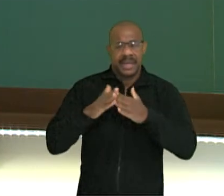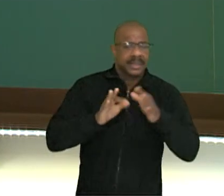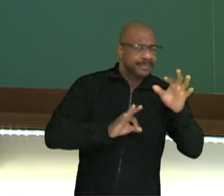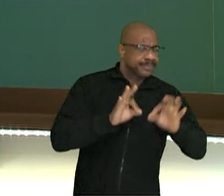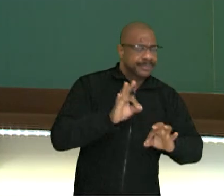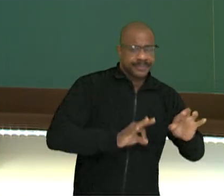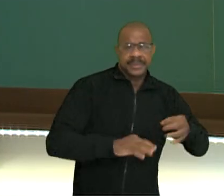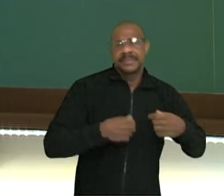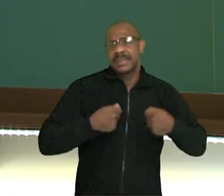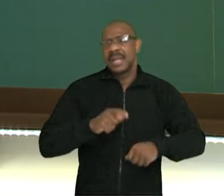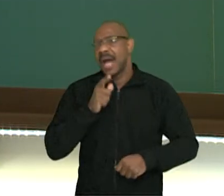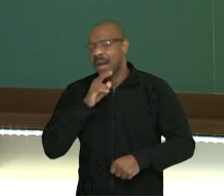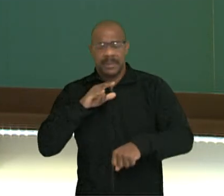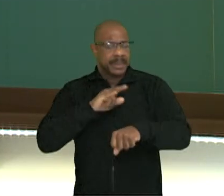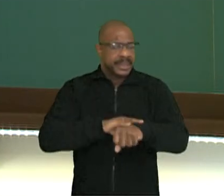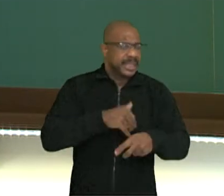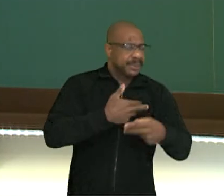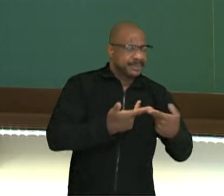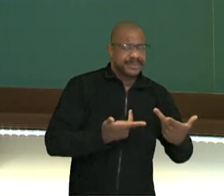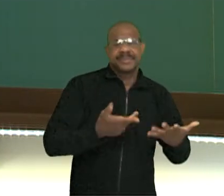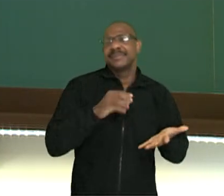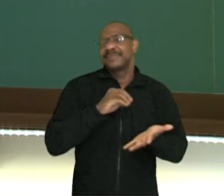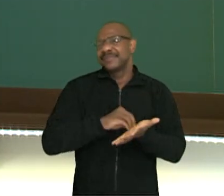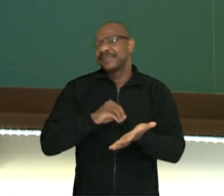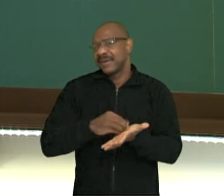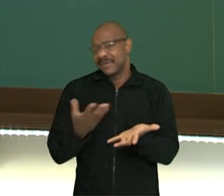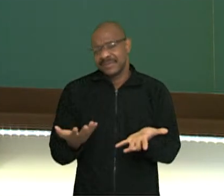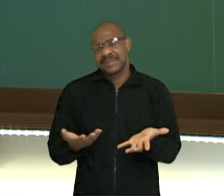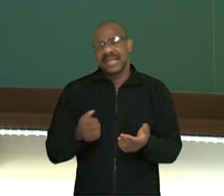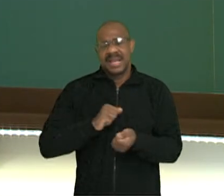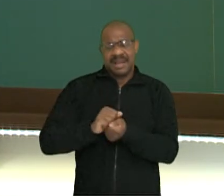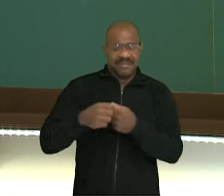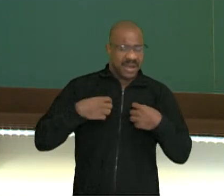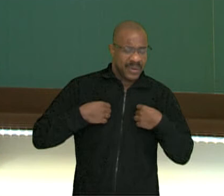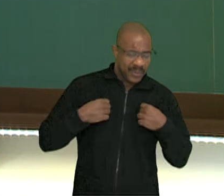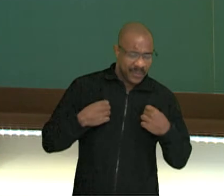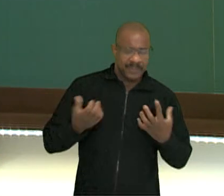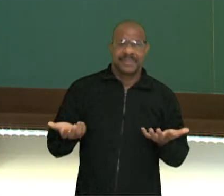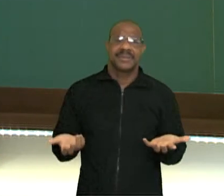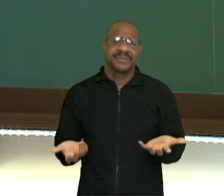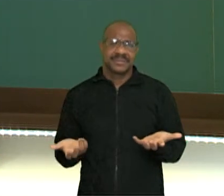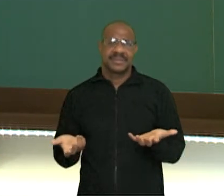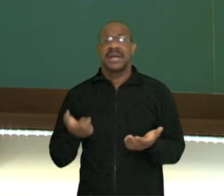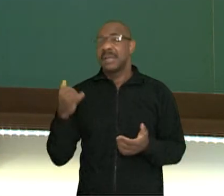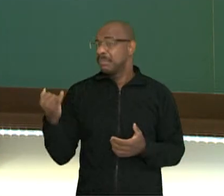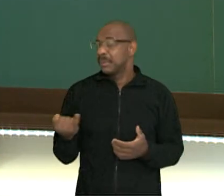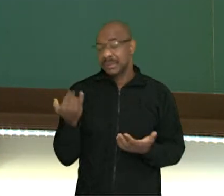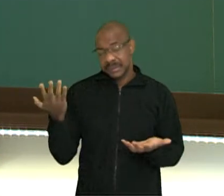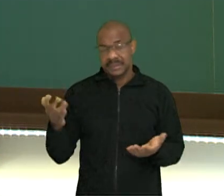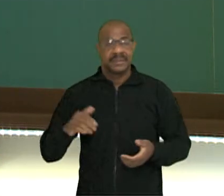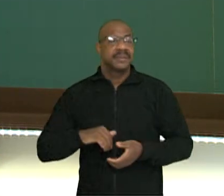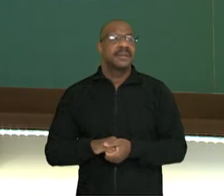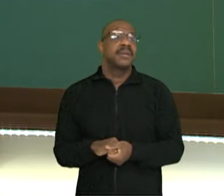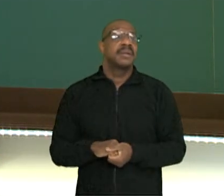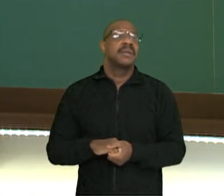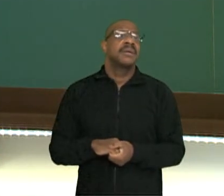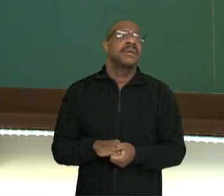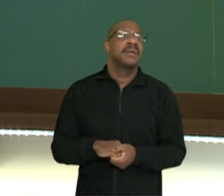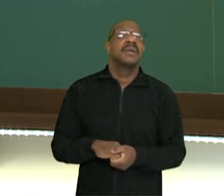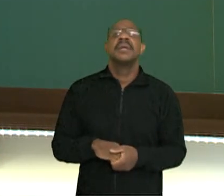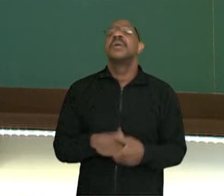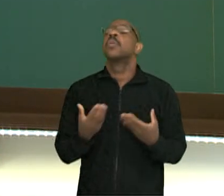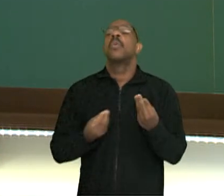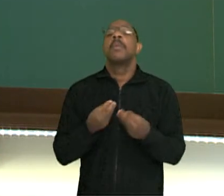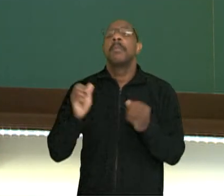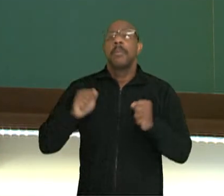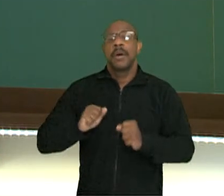de outras atividades que ocupem a água? Lavar roupa, limpar a casa, né? Então é importante você se ver. E quais são as